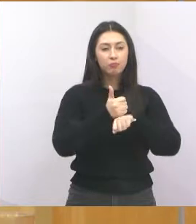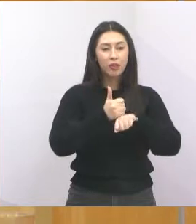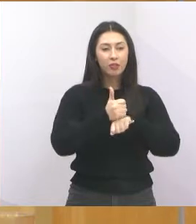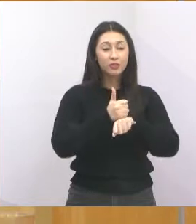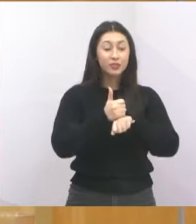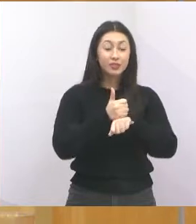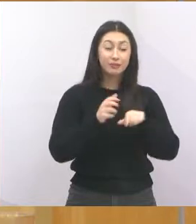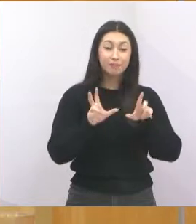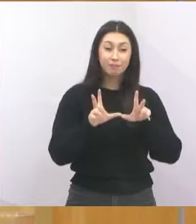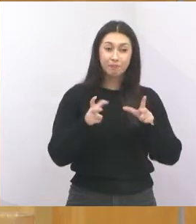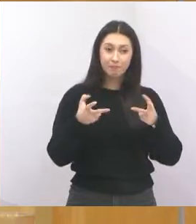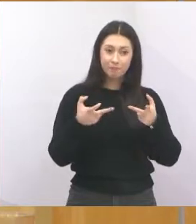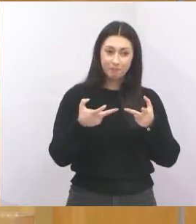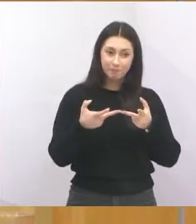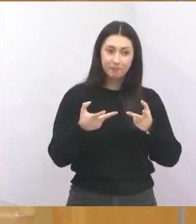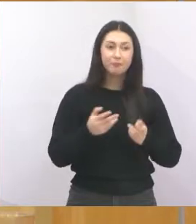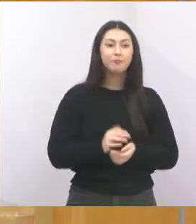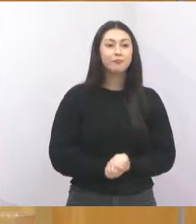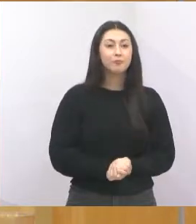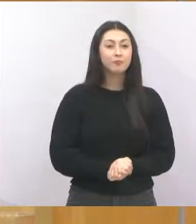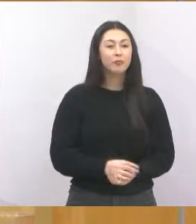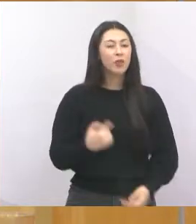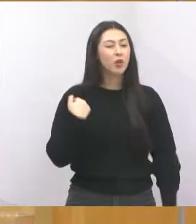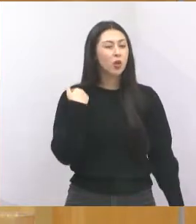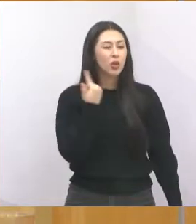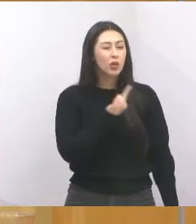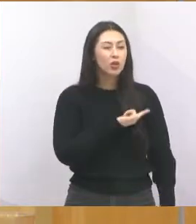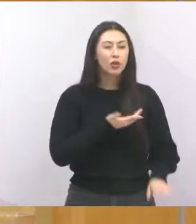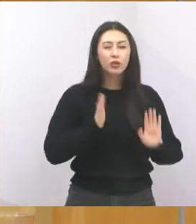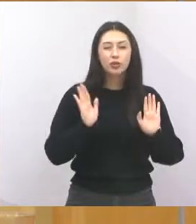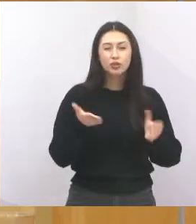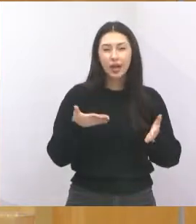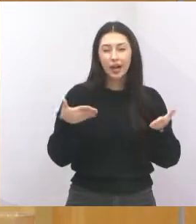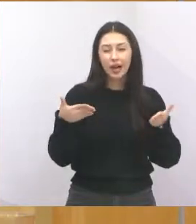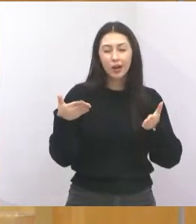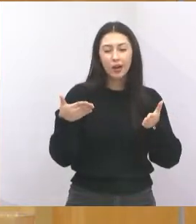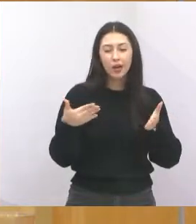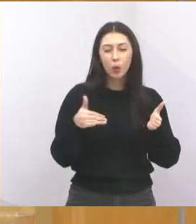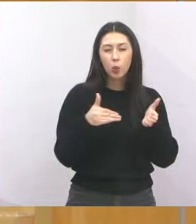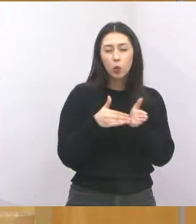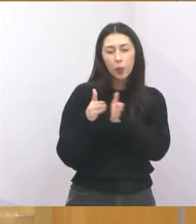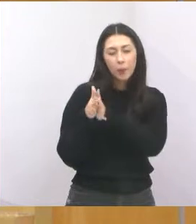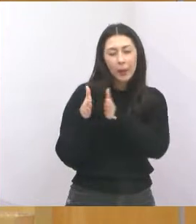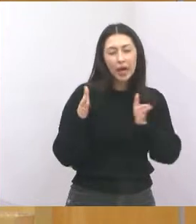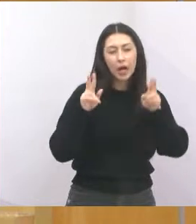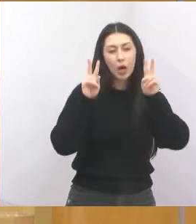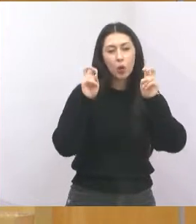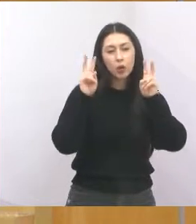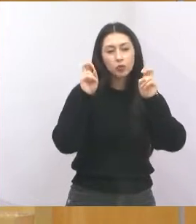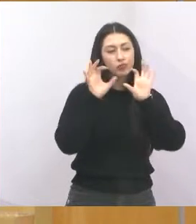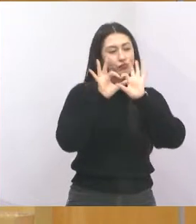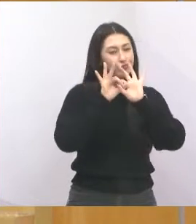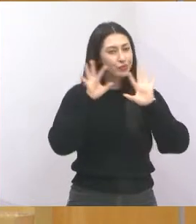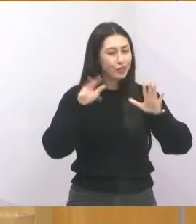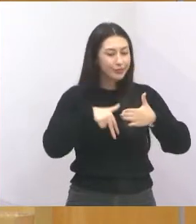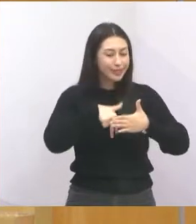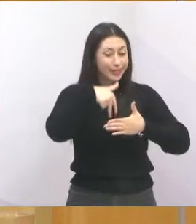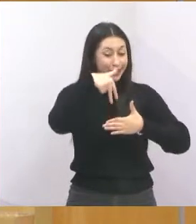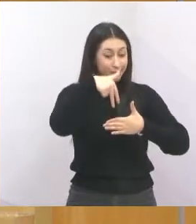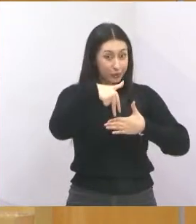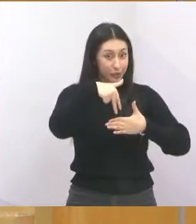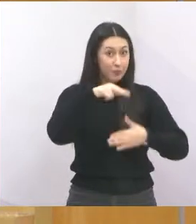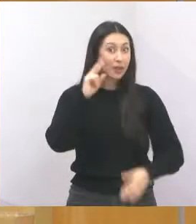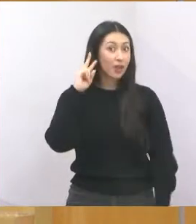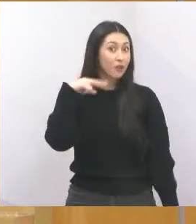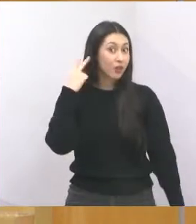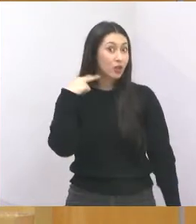aqui da casa nós já passamos para a última fase da sessão momento dos temas Livres em